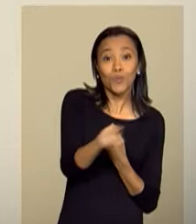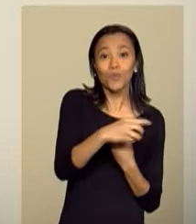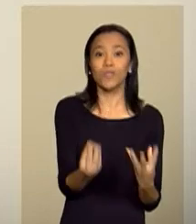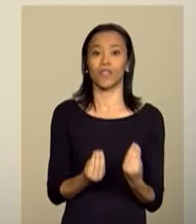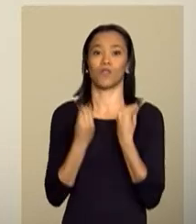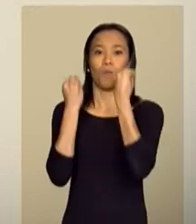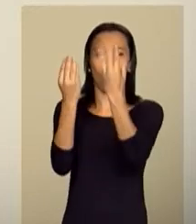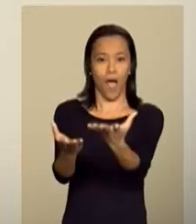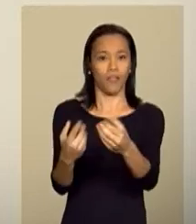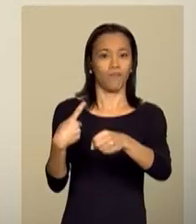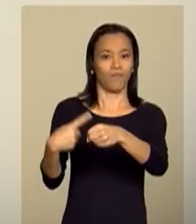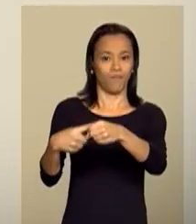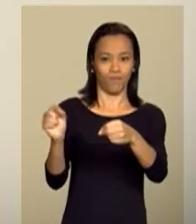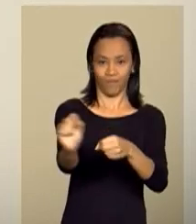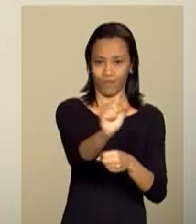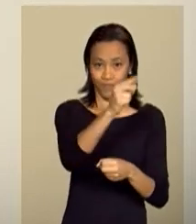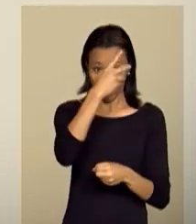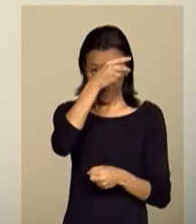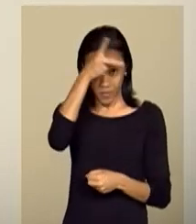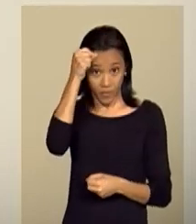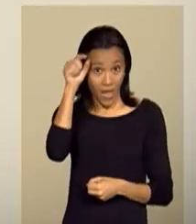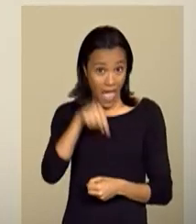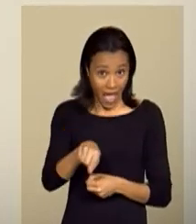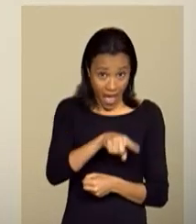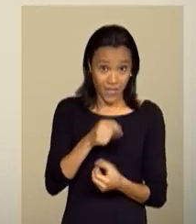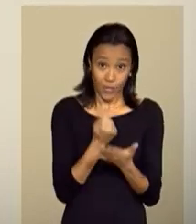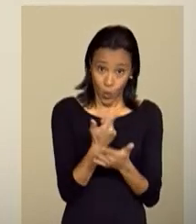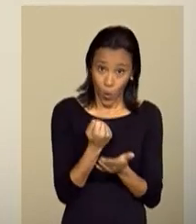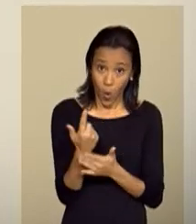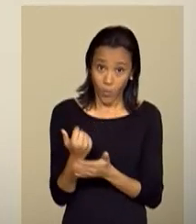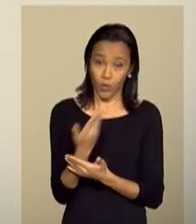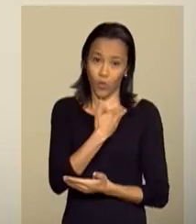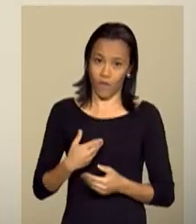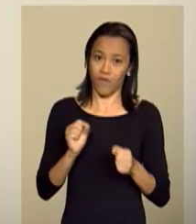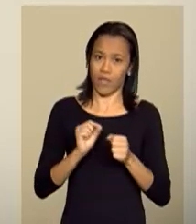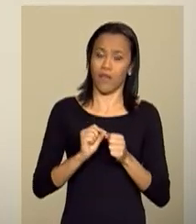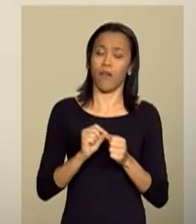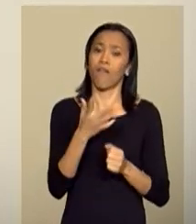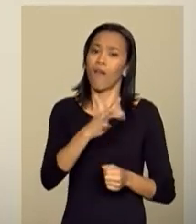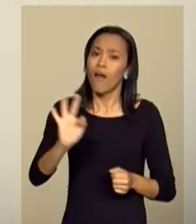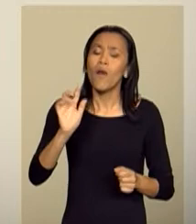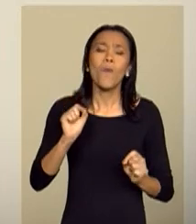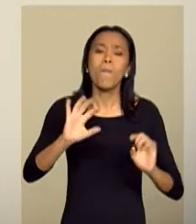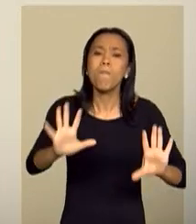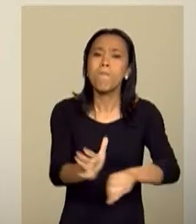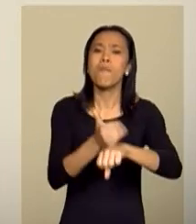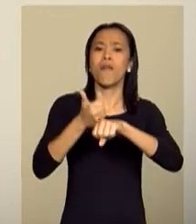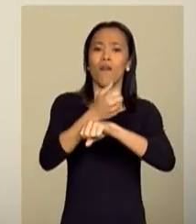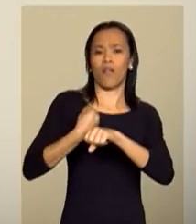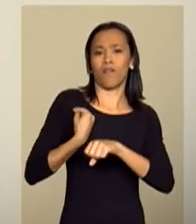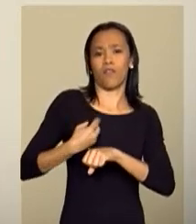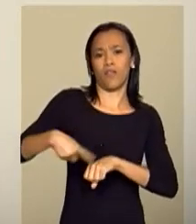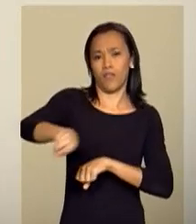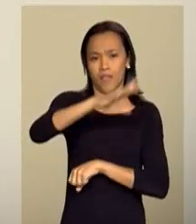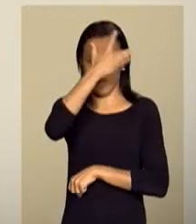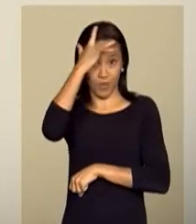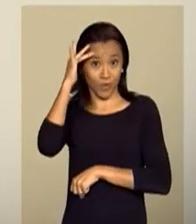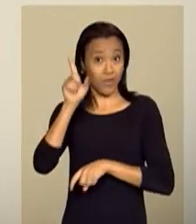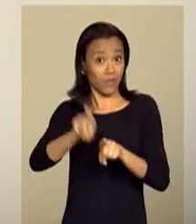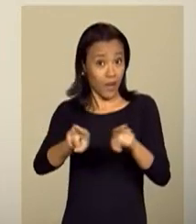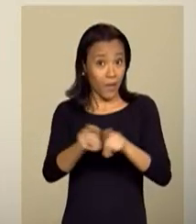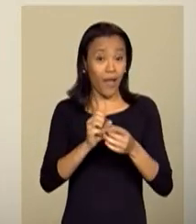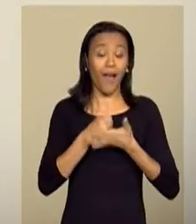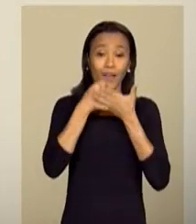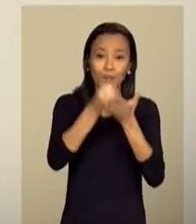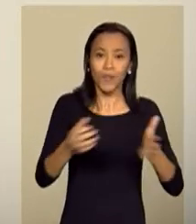às prefeituras essas compras que o governo federal faz Luciano melhoram a vida da população e também ajudam a